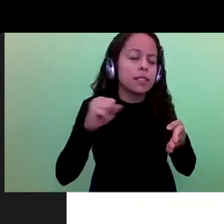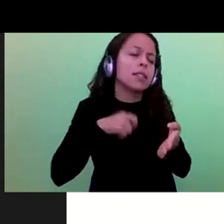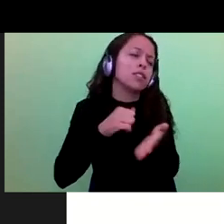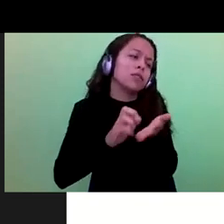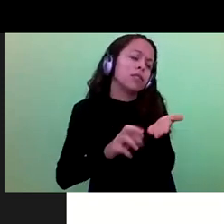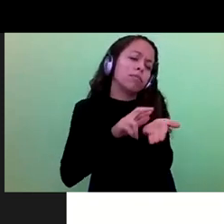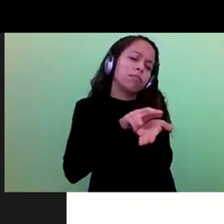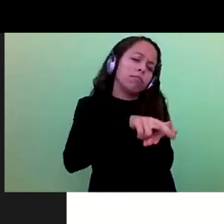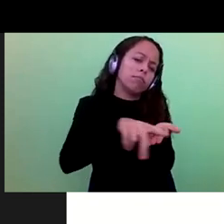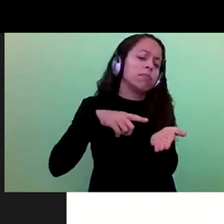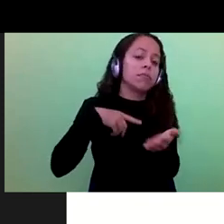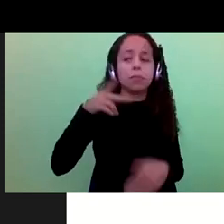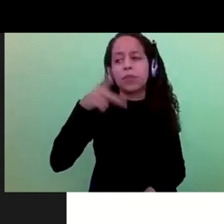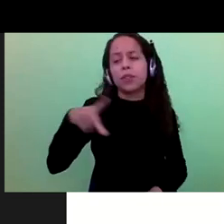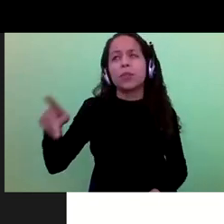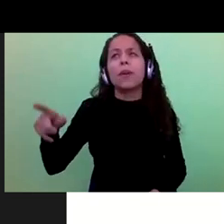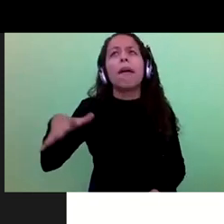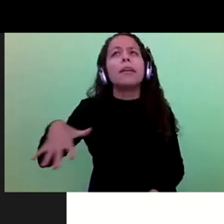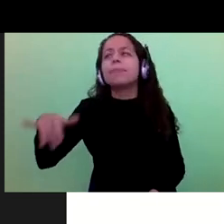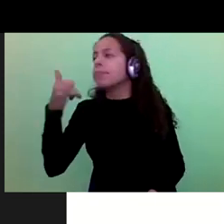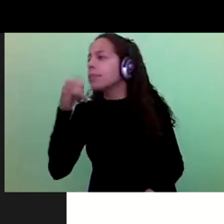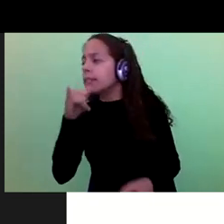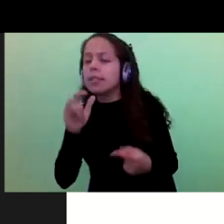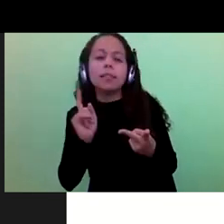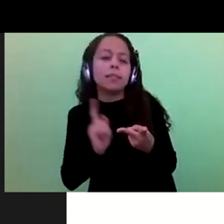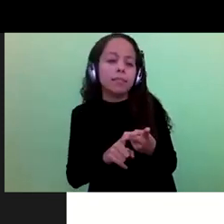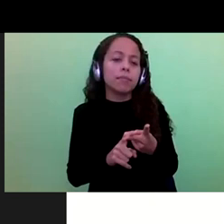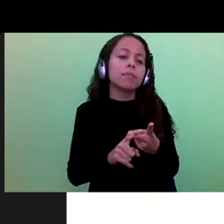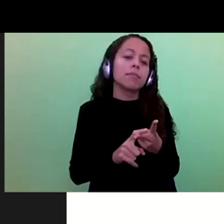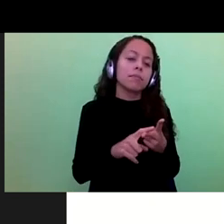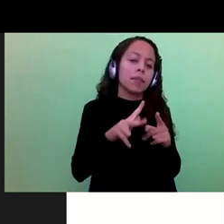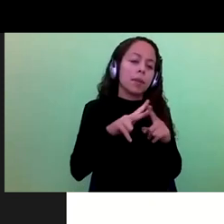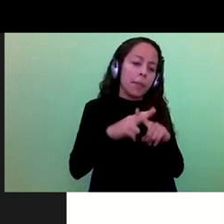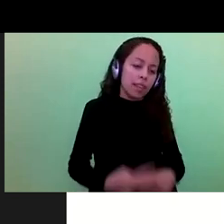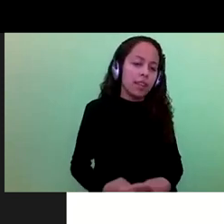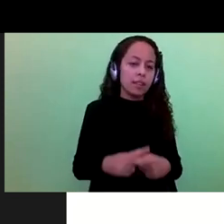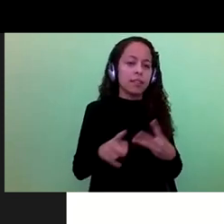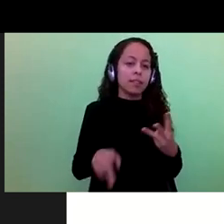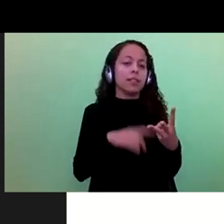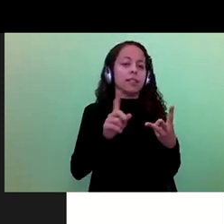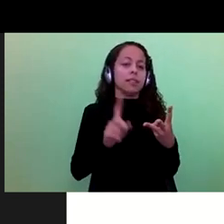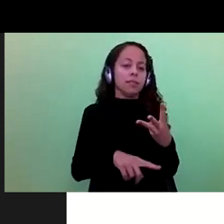lá professores de elétrica, de mecânica,